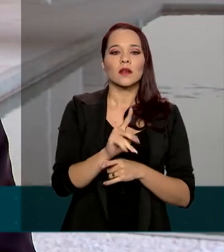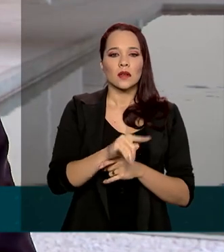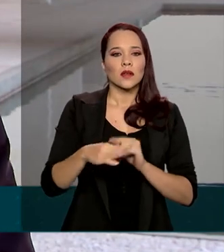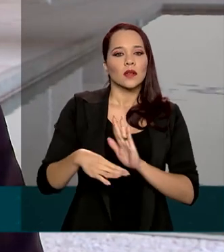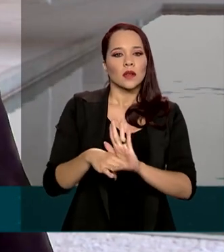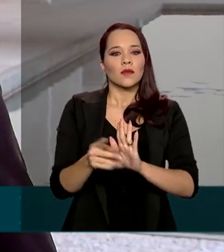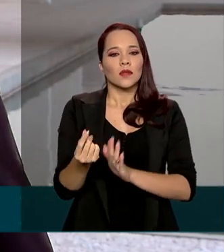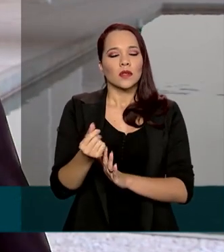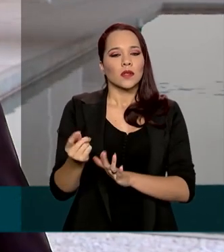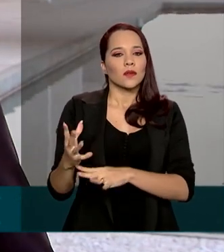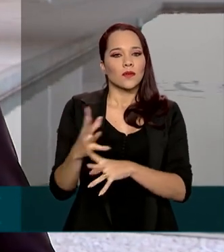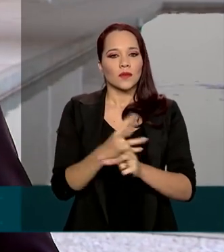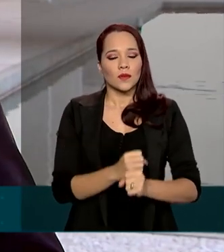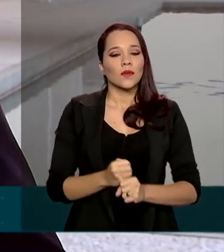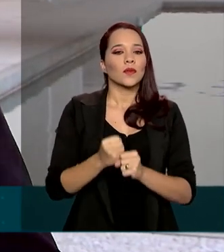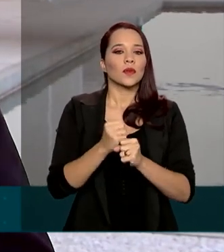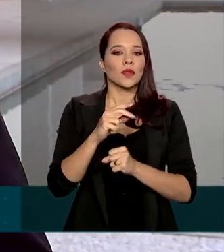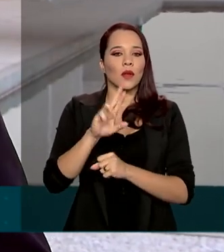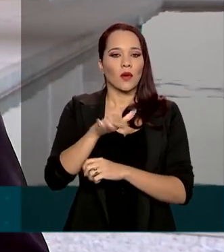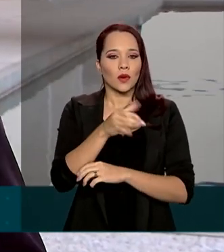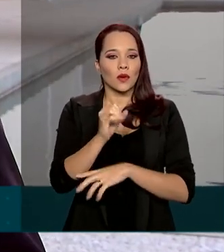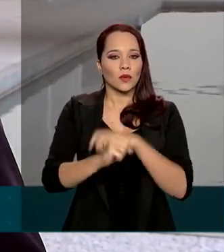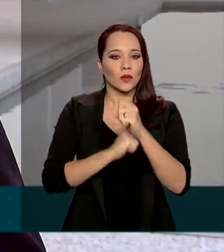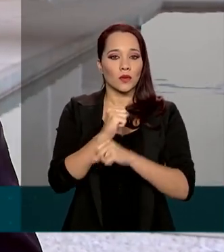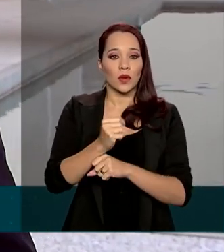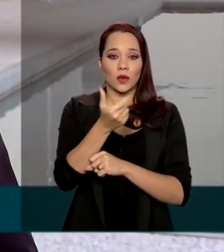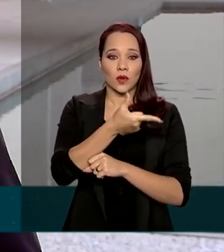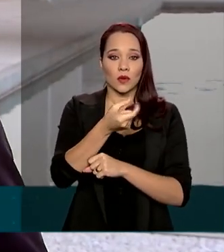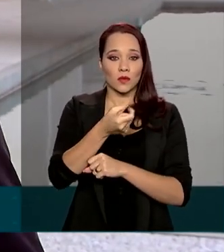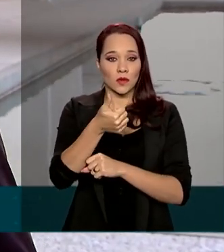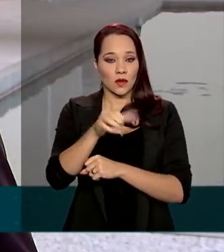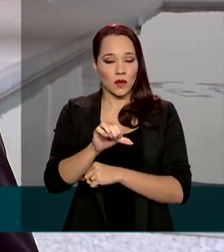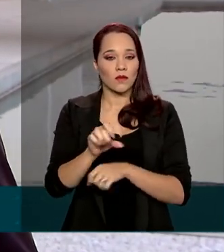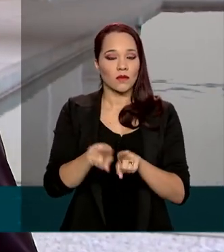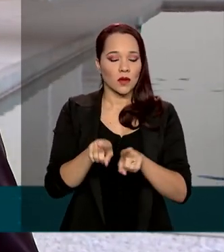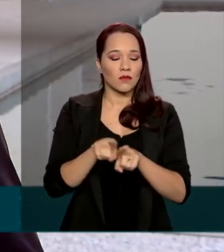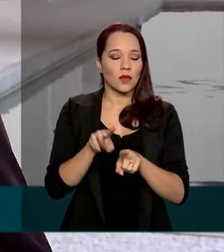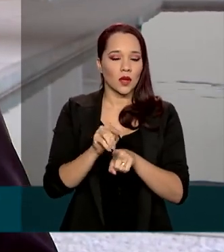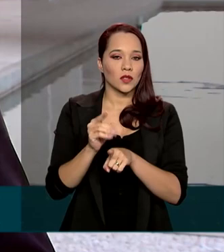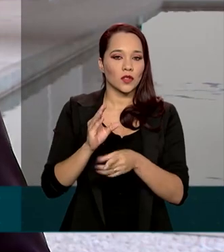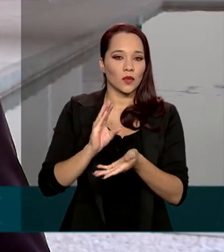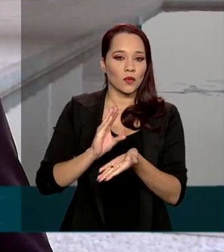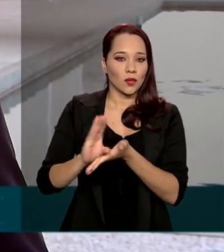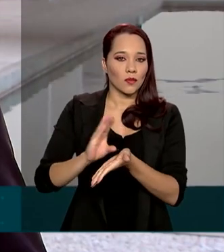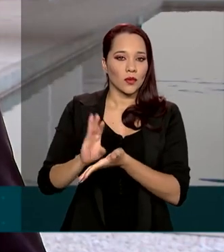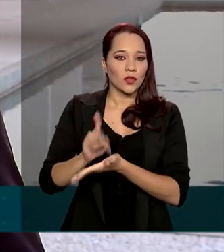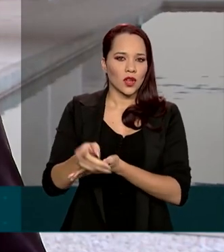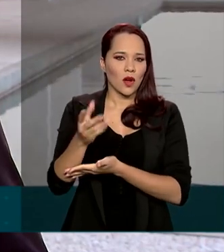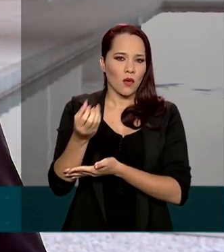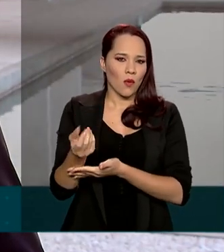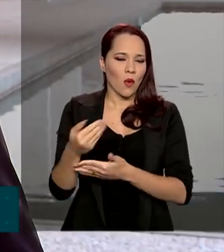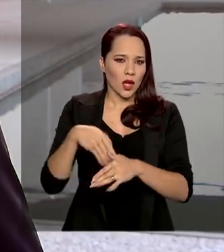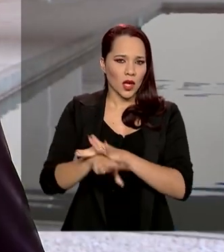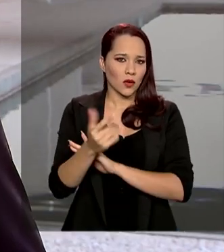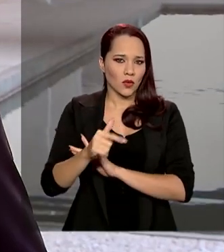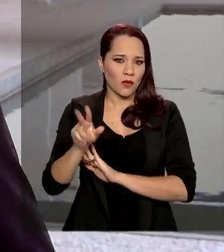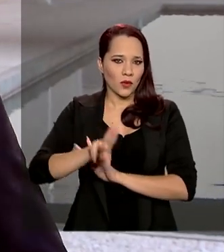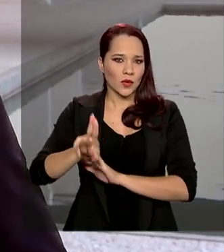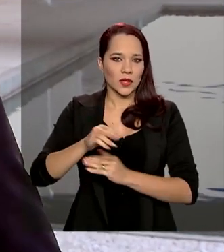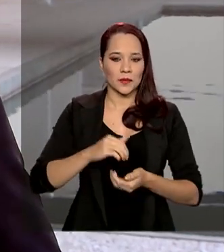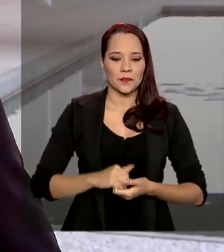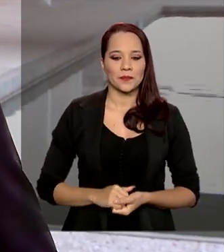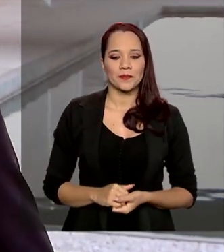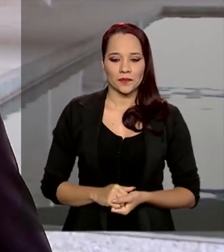financeiro no Balanço Patrimonial da União de 2019, além de reservas de contingência não utilizadas. Glauco de Queiroz